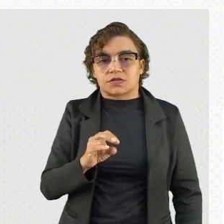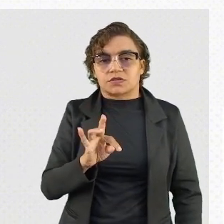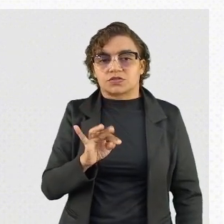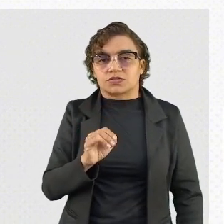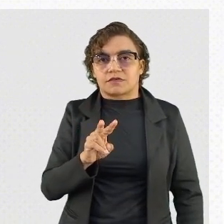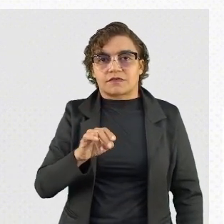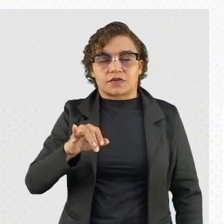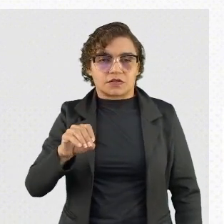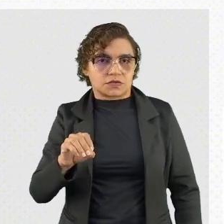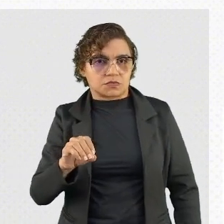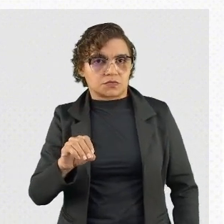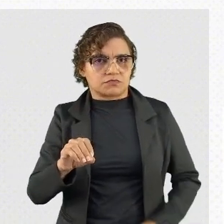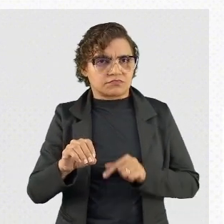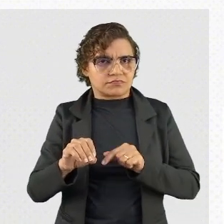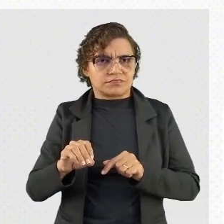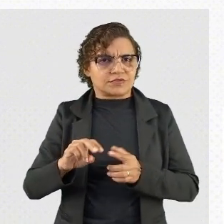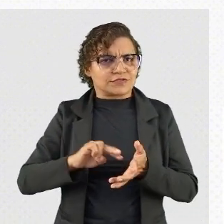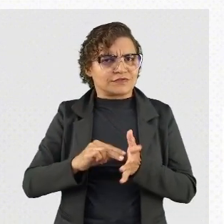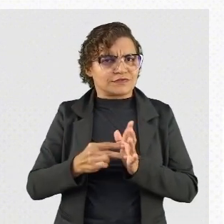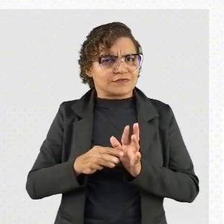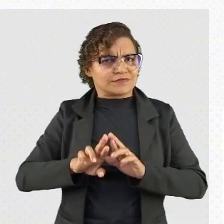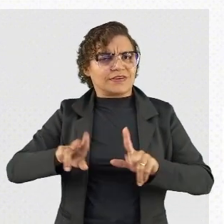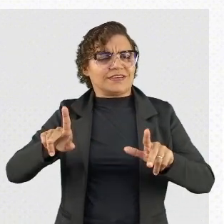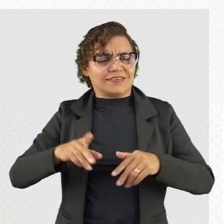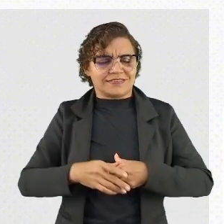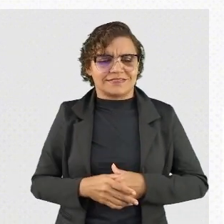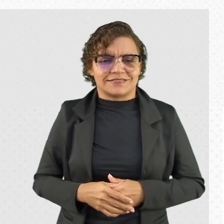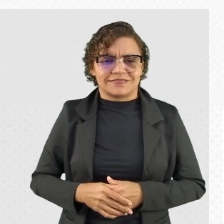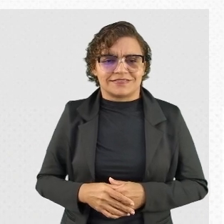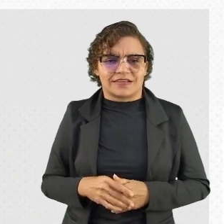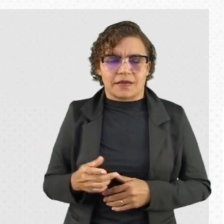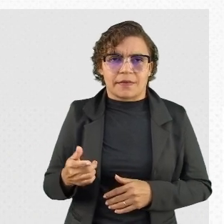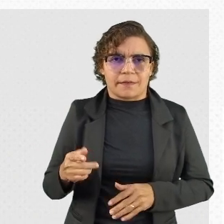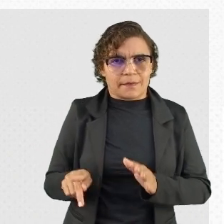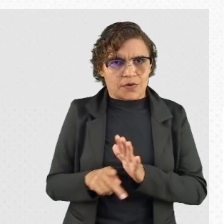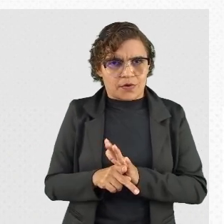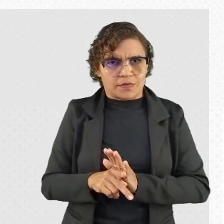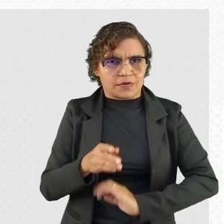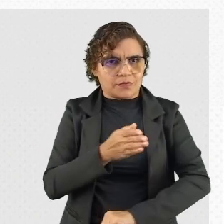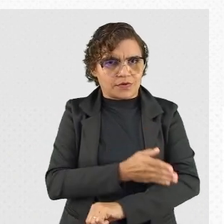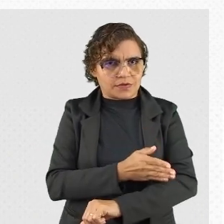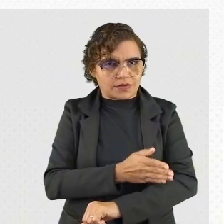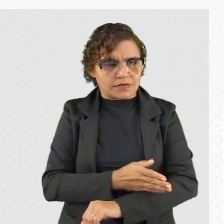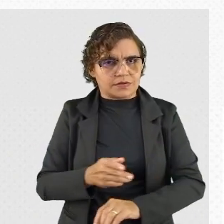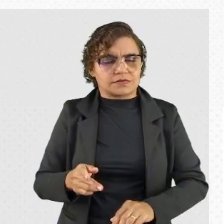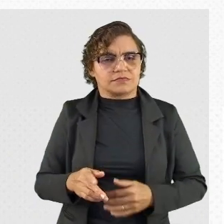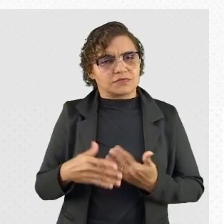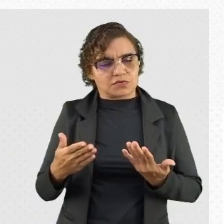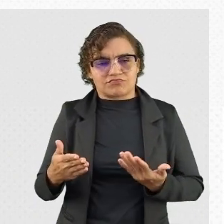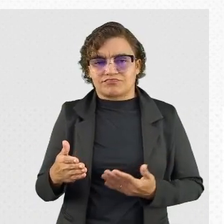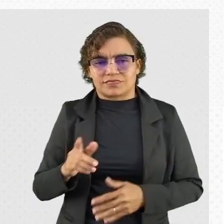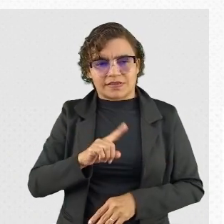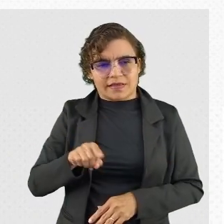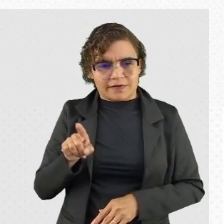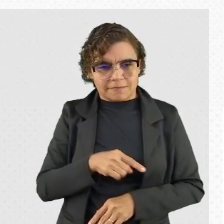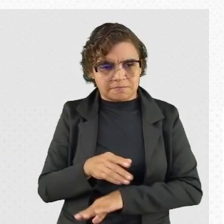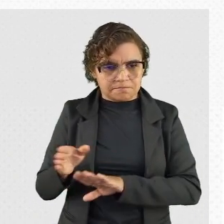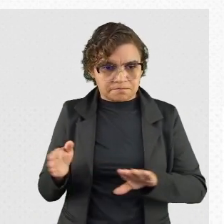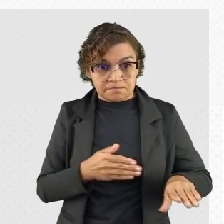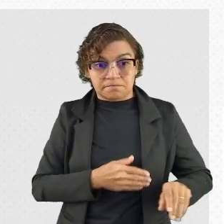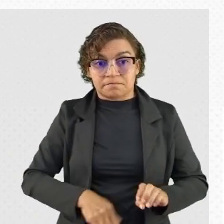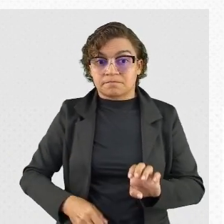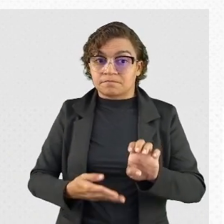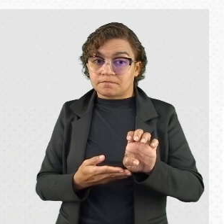definição de positivismo. Positivismo é uma corrente filosófica ali da modernidade. Então, a gente descarta. A letra E diz o